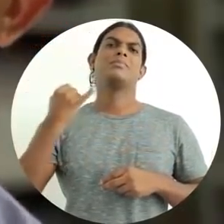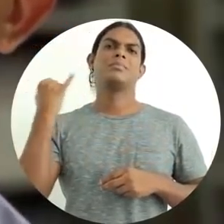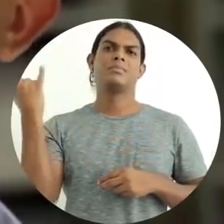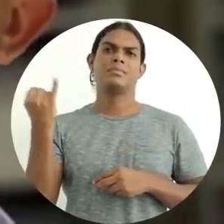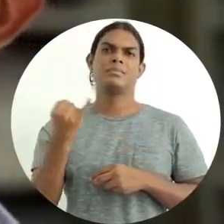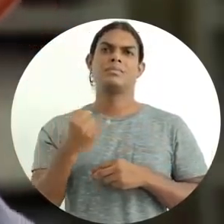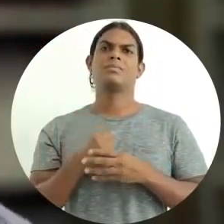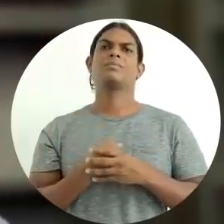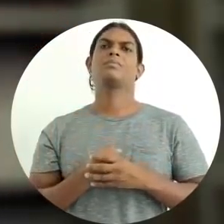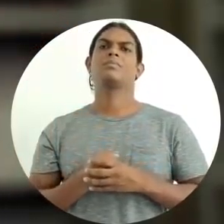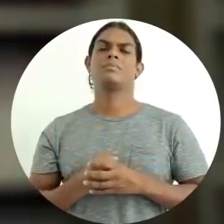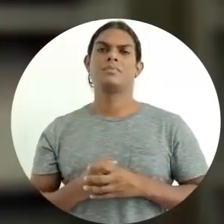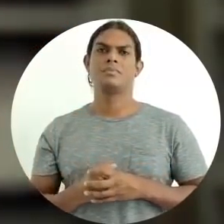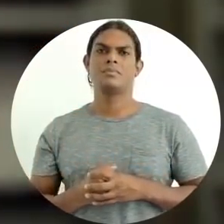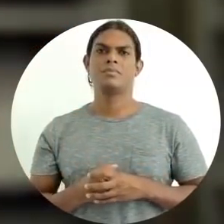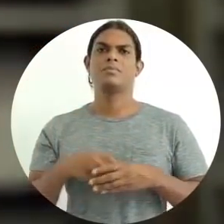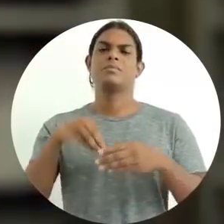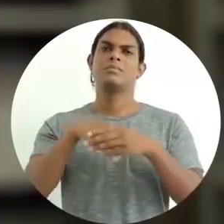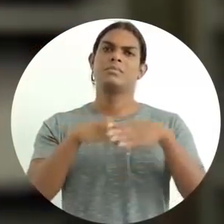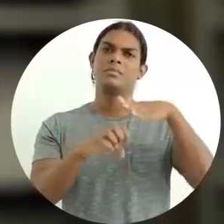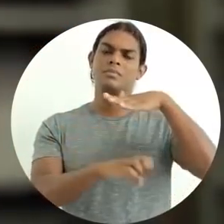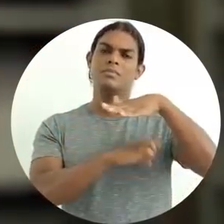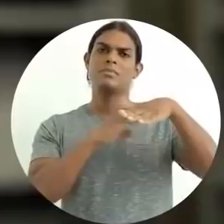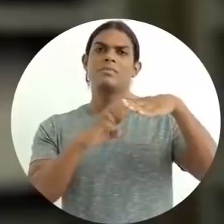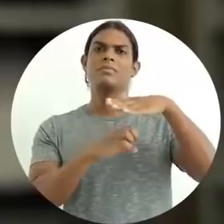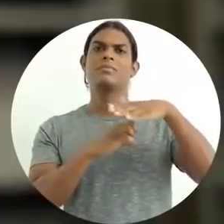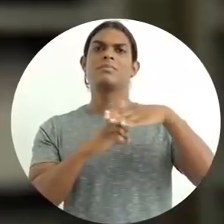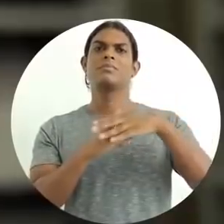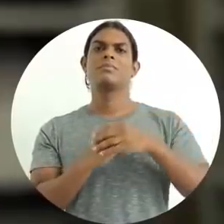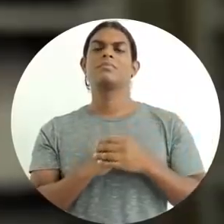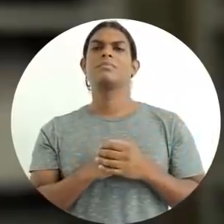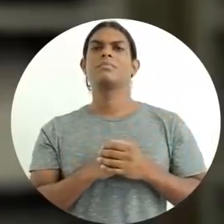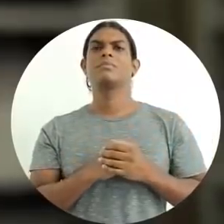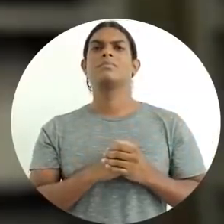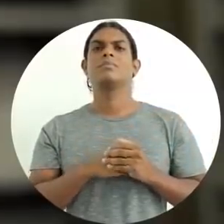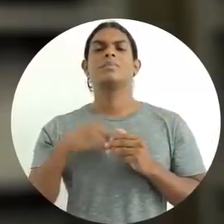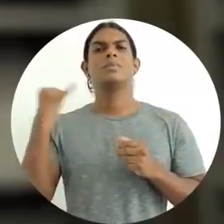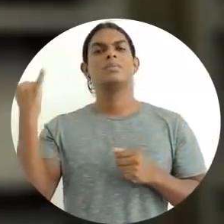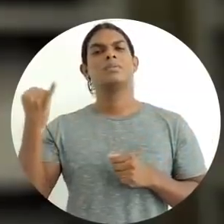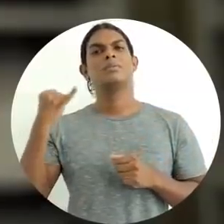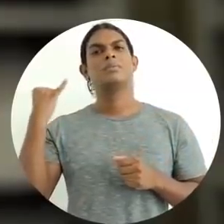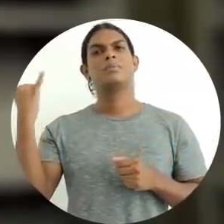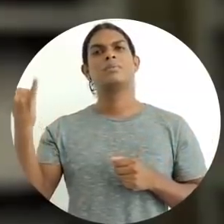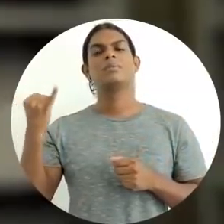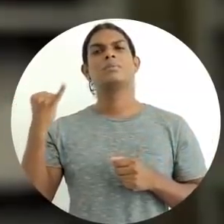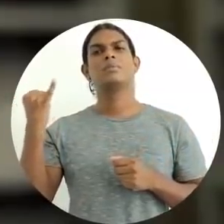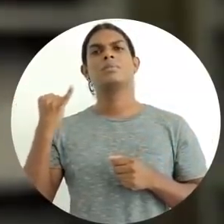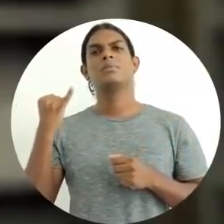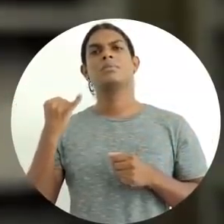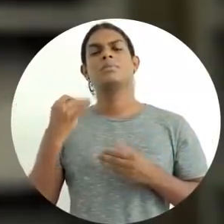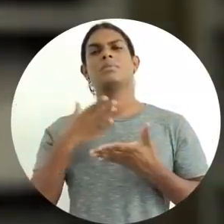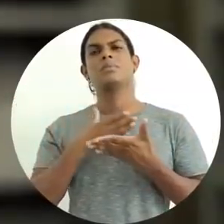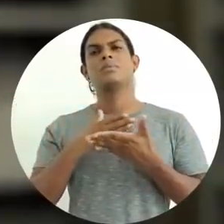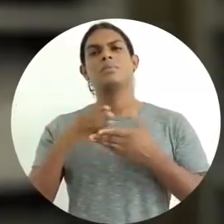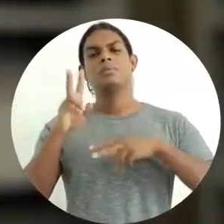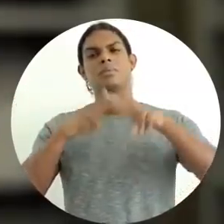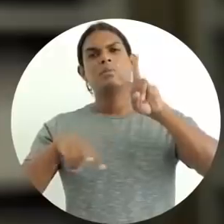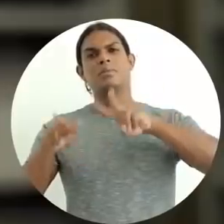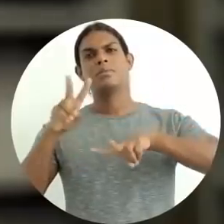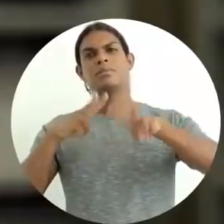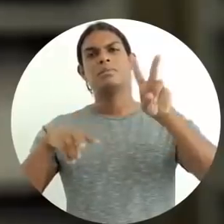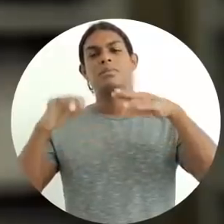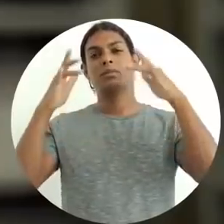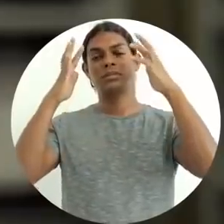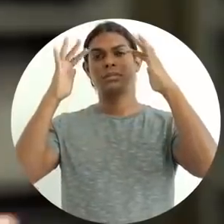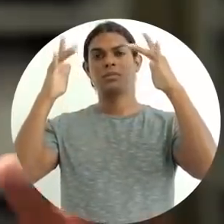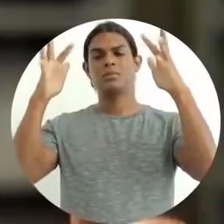fundamental dentro deste contexto. É bem interessante quando nós começamos a analisar as teorias que